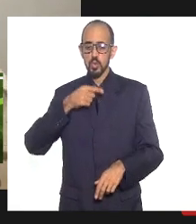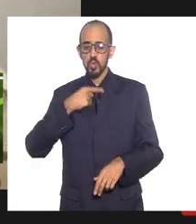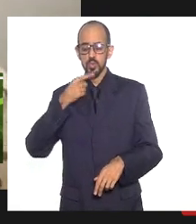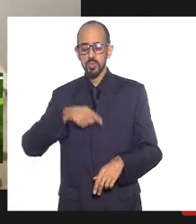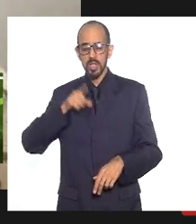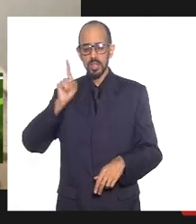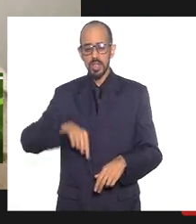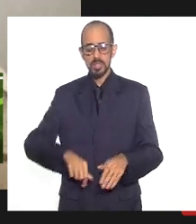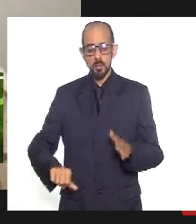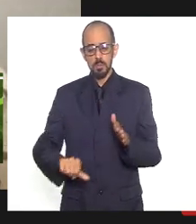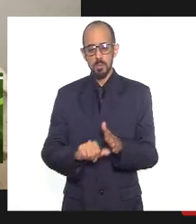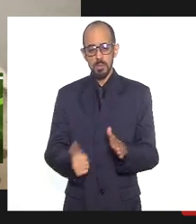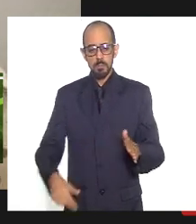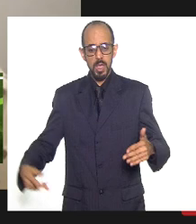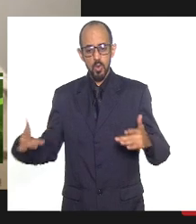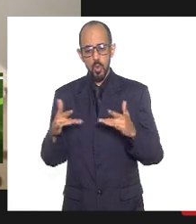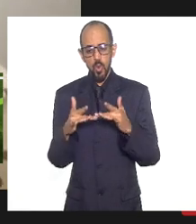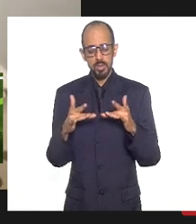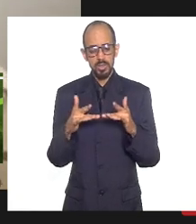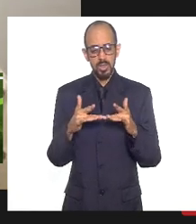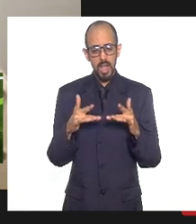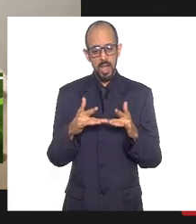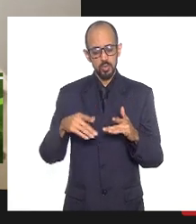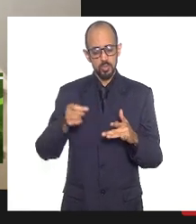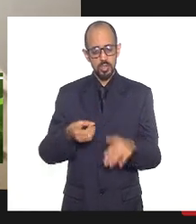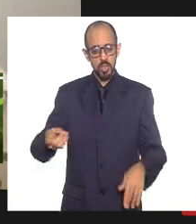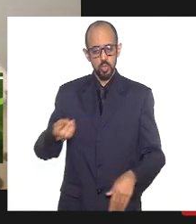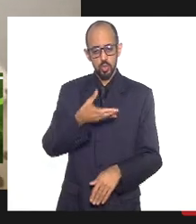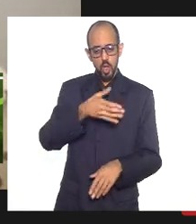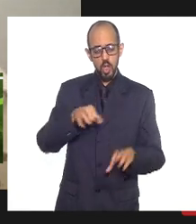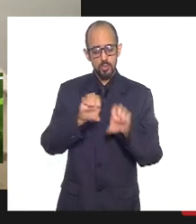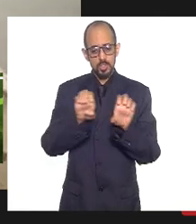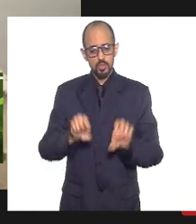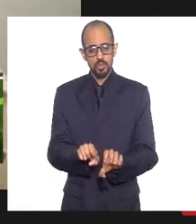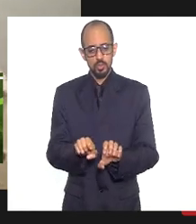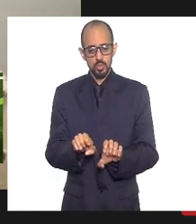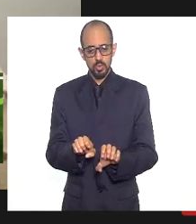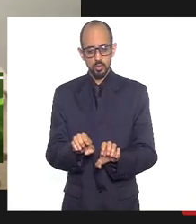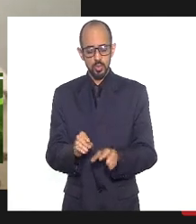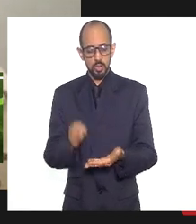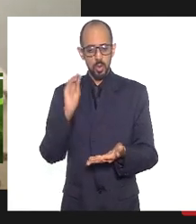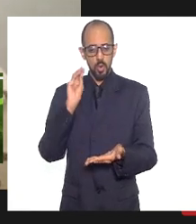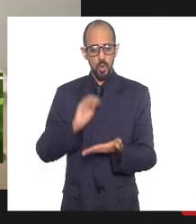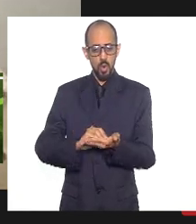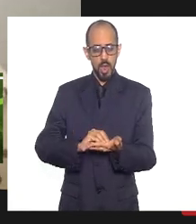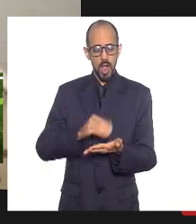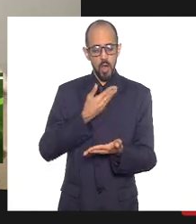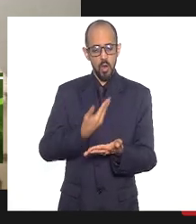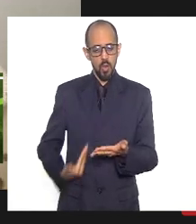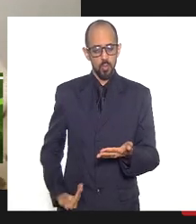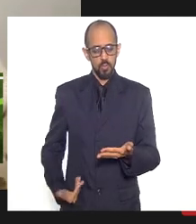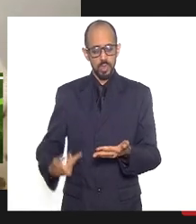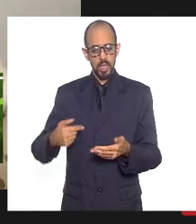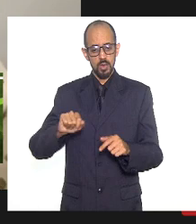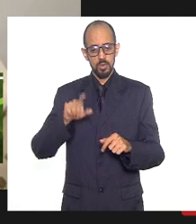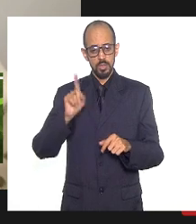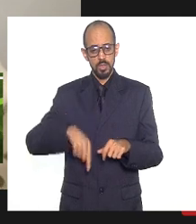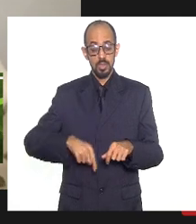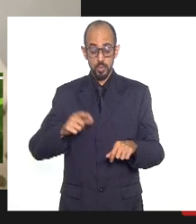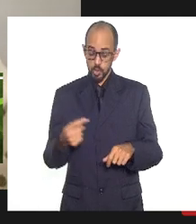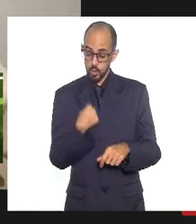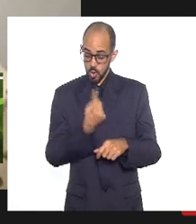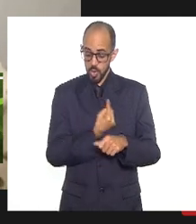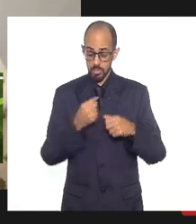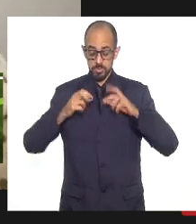esse é um primeiro contato com essa nova estrutura colocada no governo, que a gente espera que seja profícua e